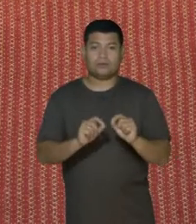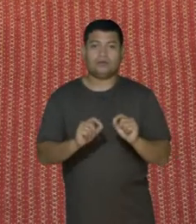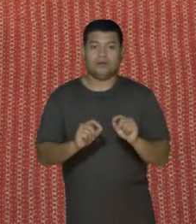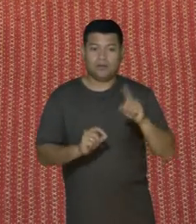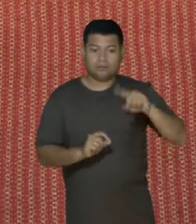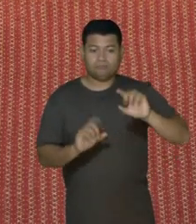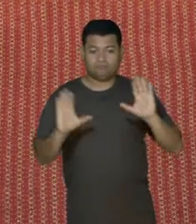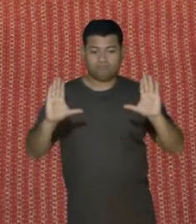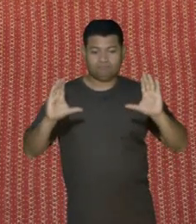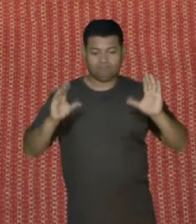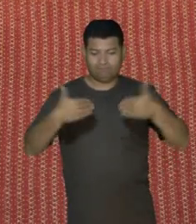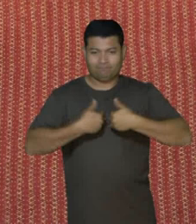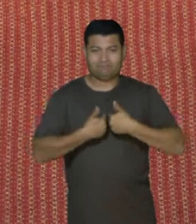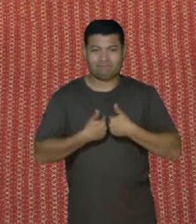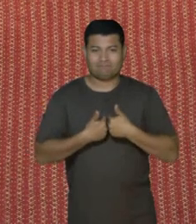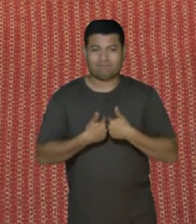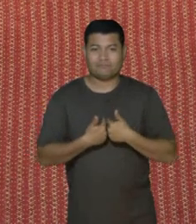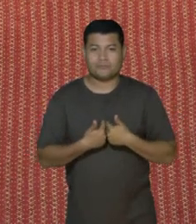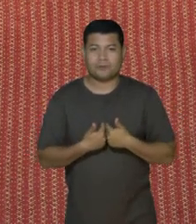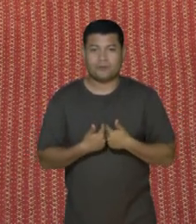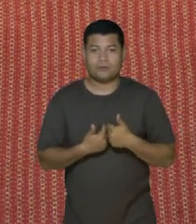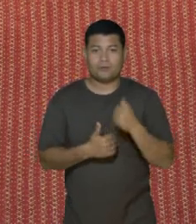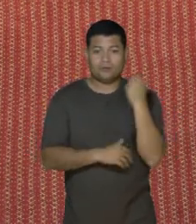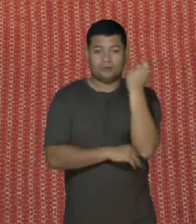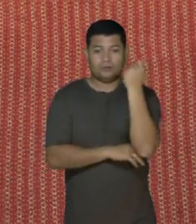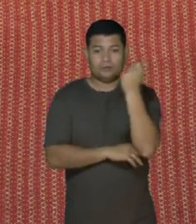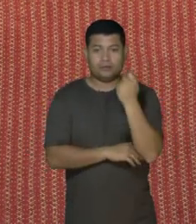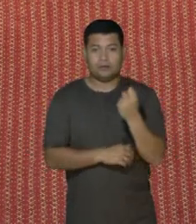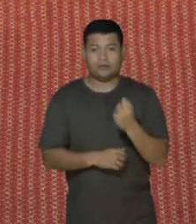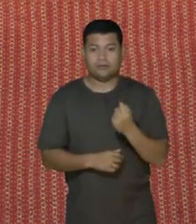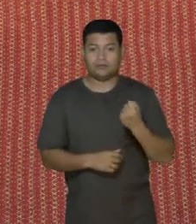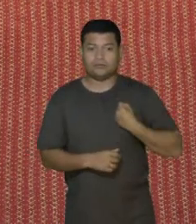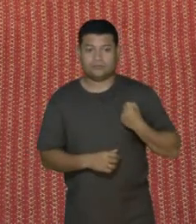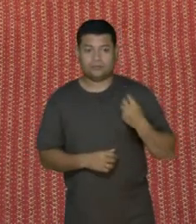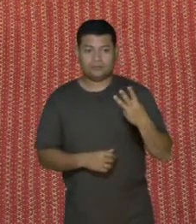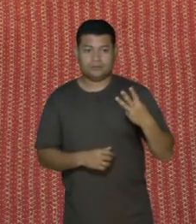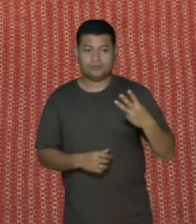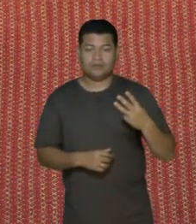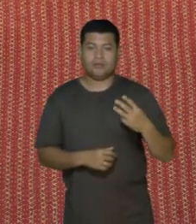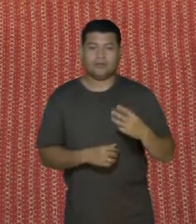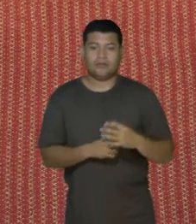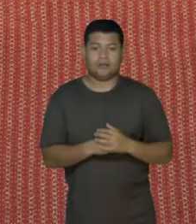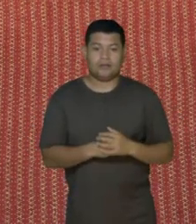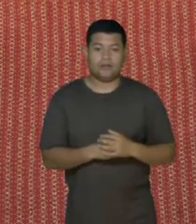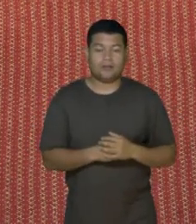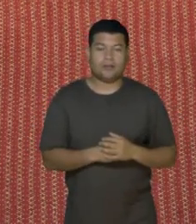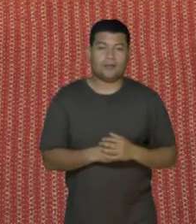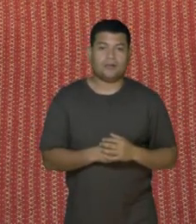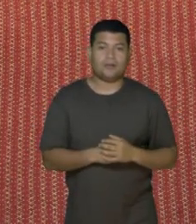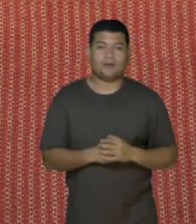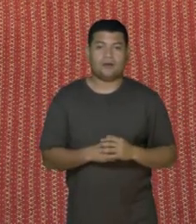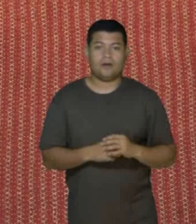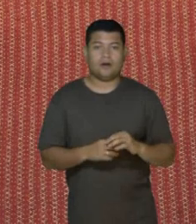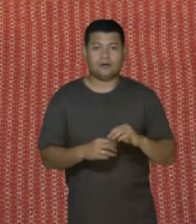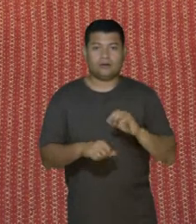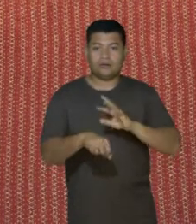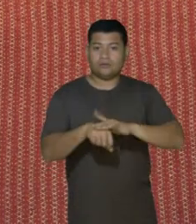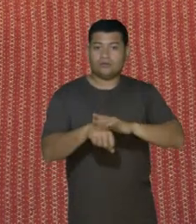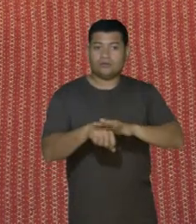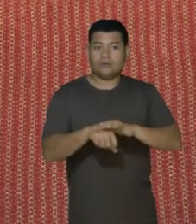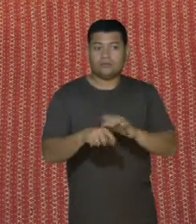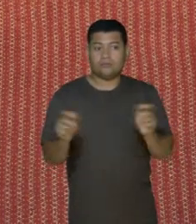espectro autista grave, ou seja, de nível 3, no rol de doenças por deficiência cabíveis de